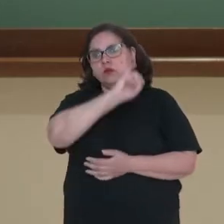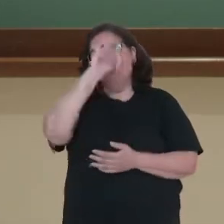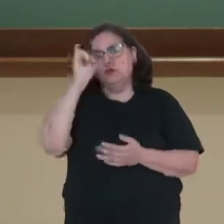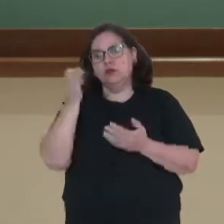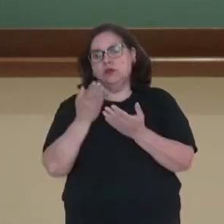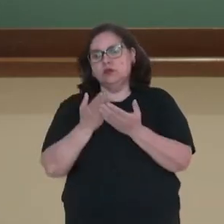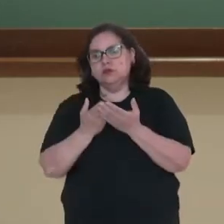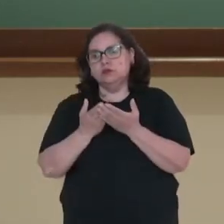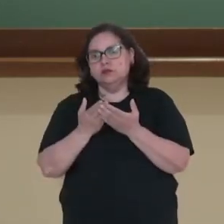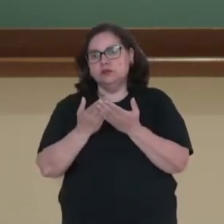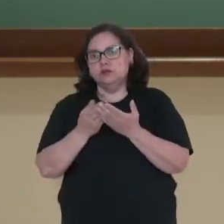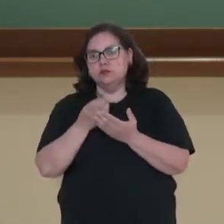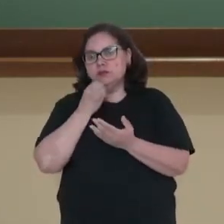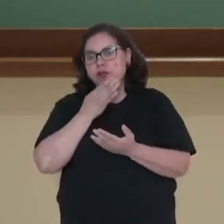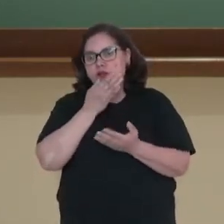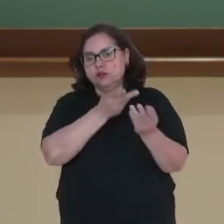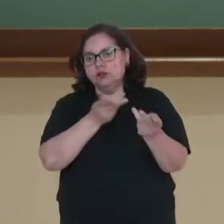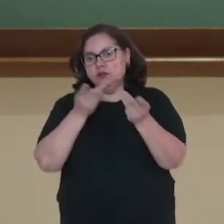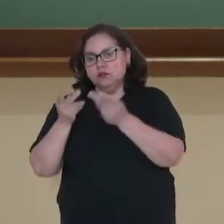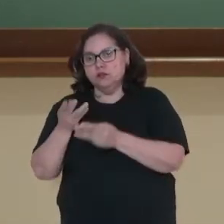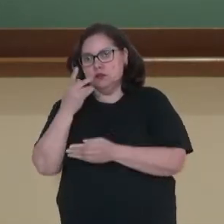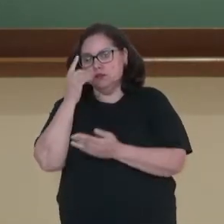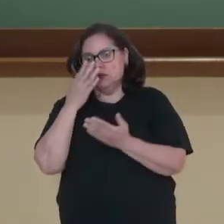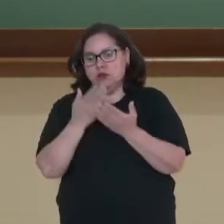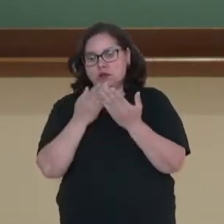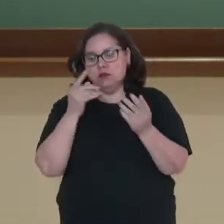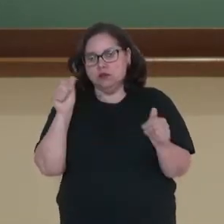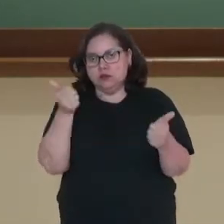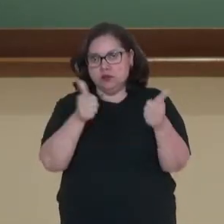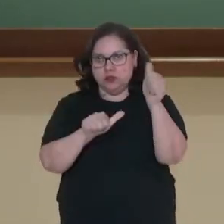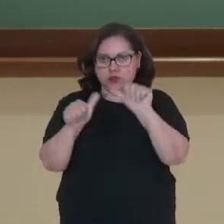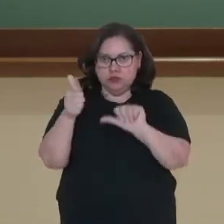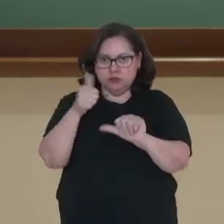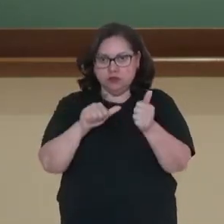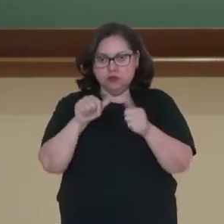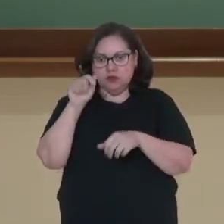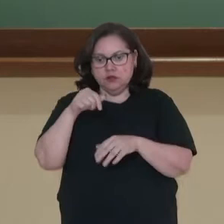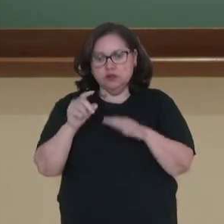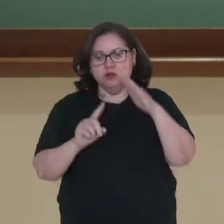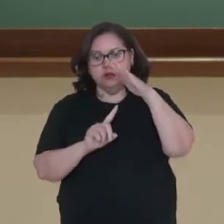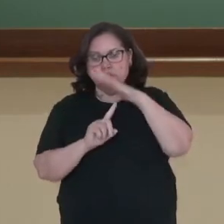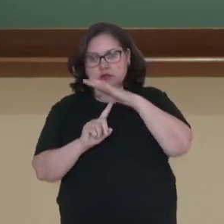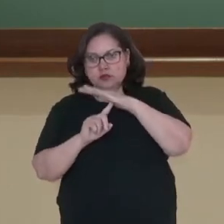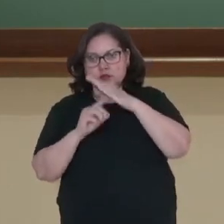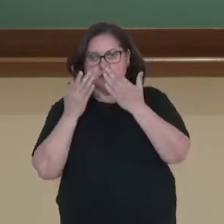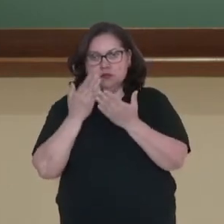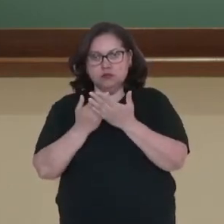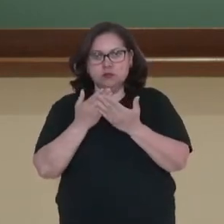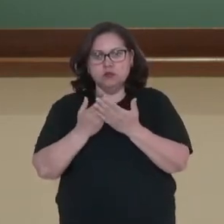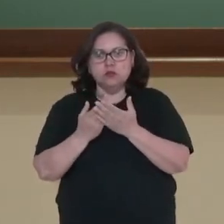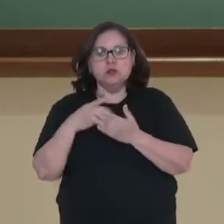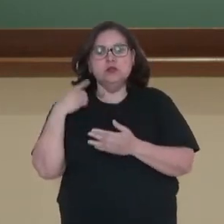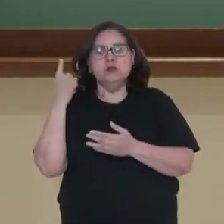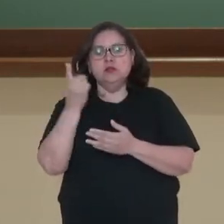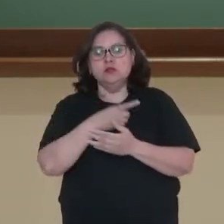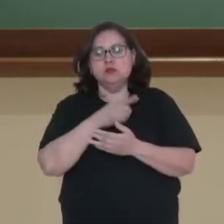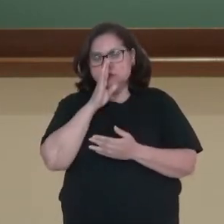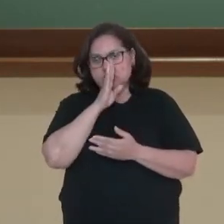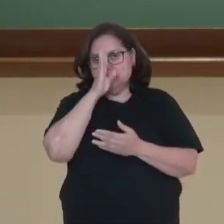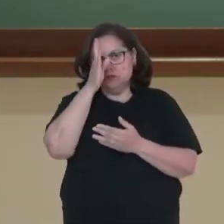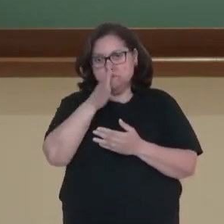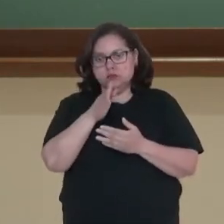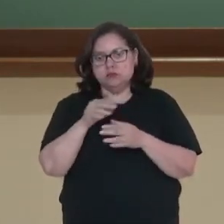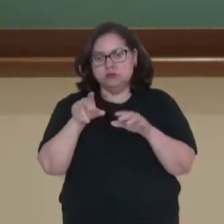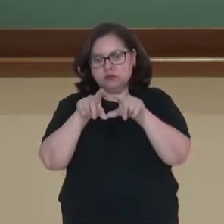Olá pessoal, muito bem-vindo para mais uma aula de Química aqui nos Aulas Paraná. Nós diretamente